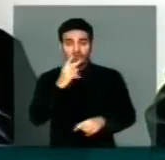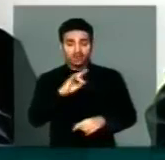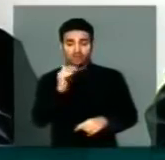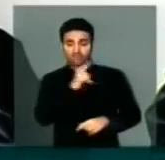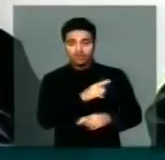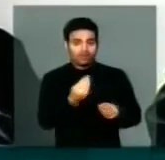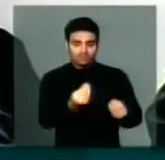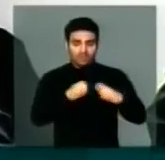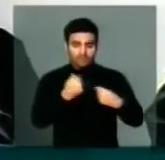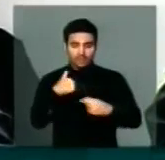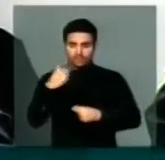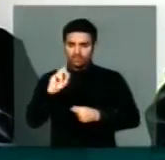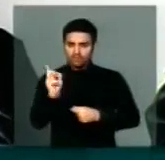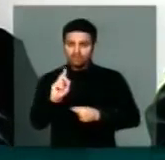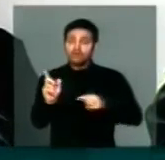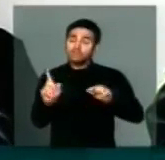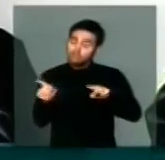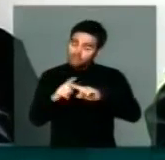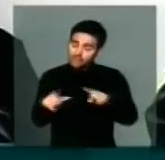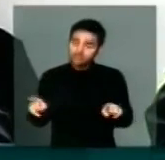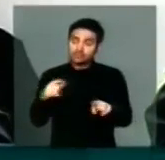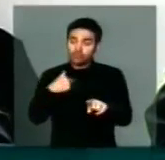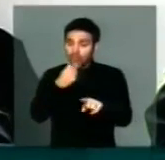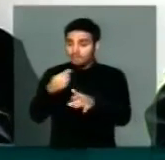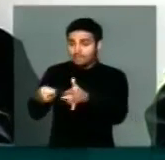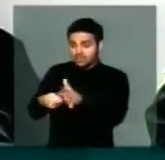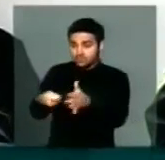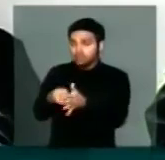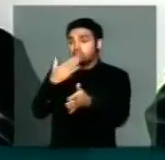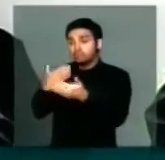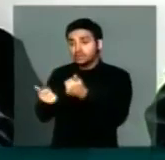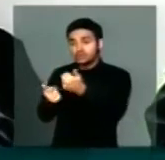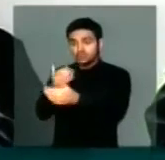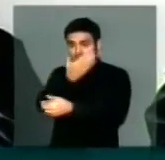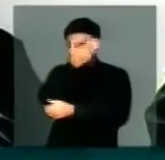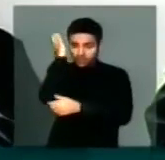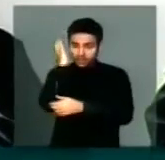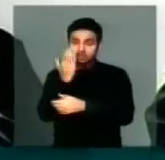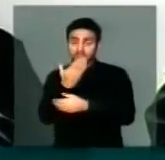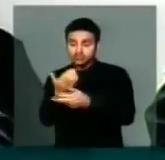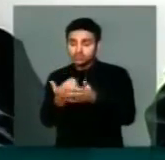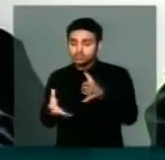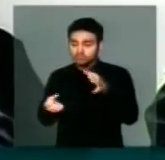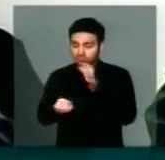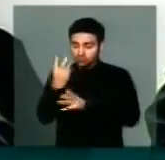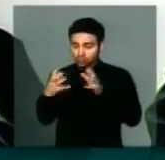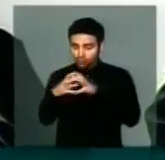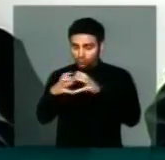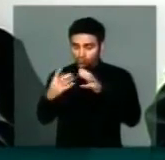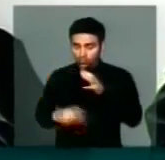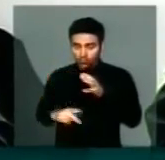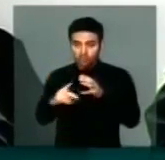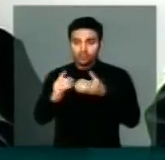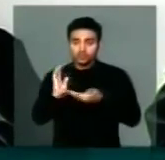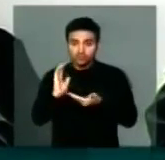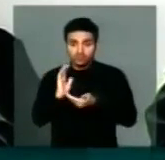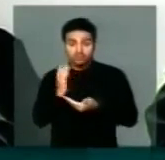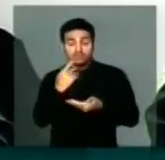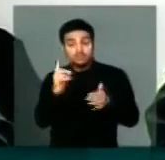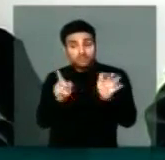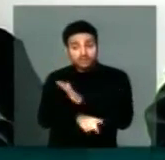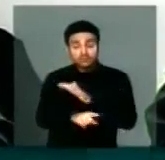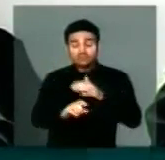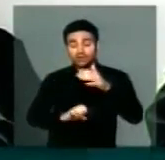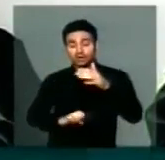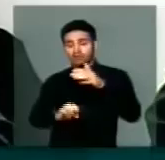repassado para mim. E este último, para pressionar, fez um pedido para que Eduardo Cunha pedisse uma comissão do Congresso para questionar sobre a empresa